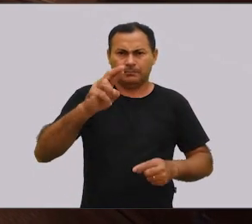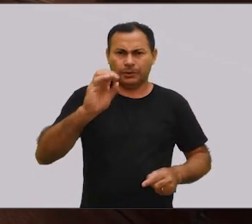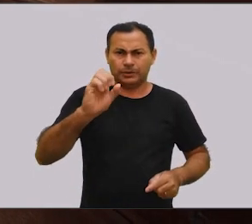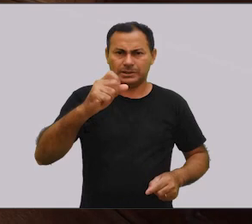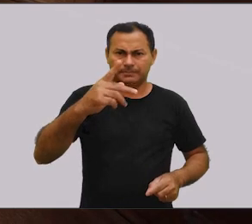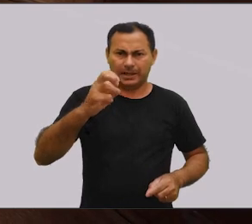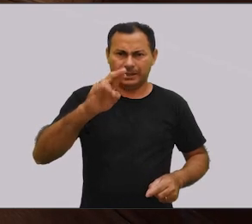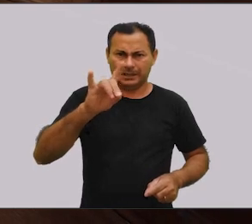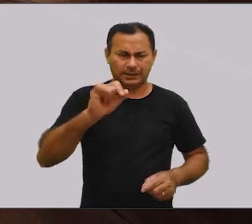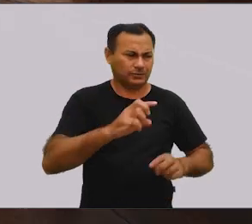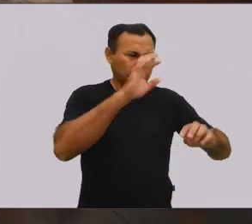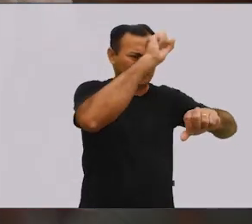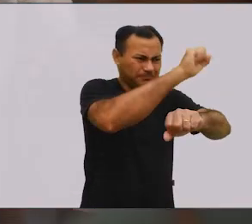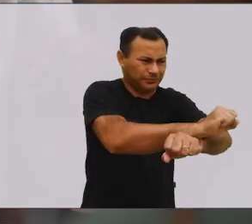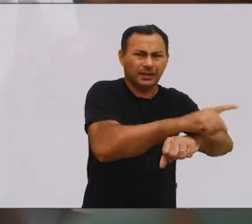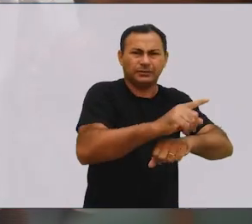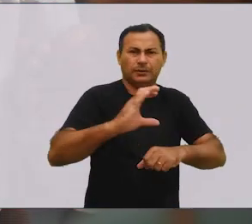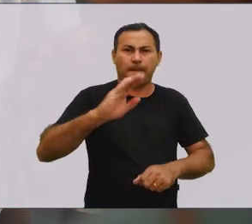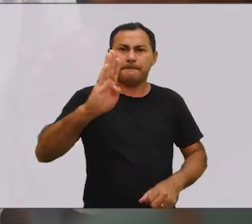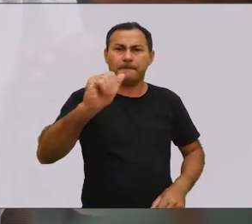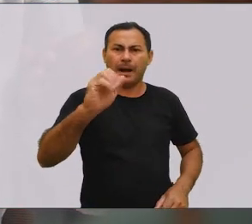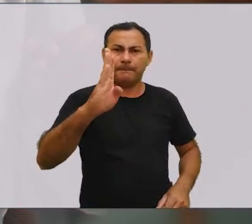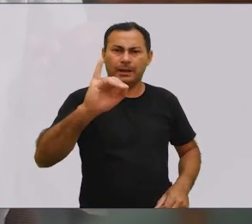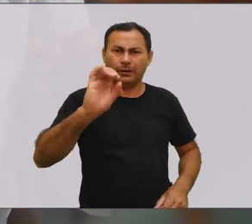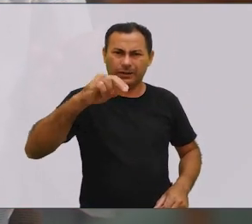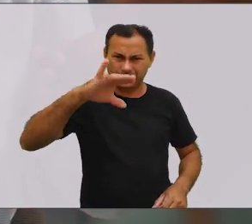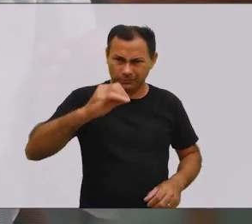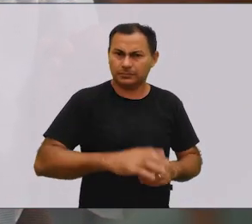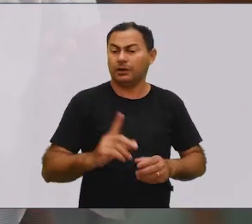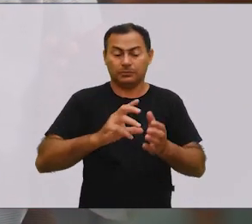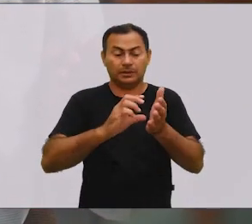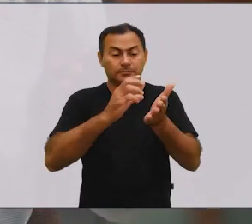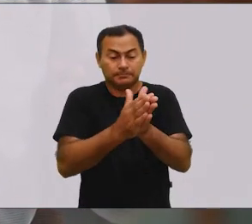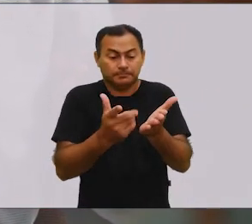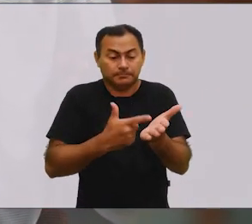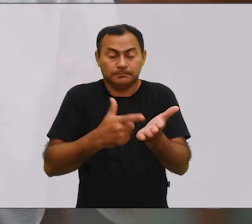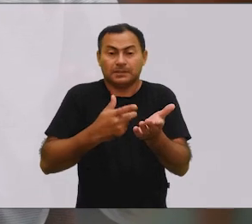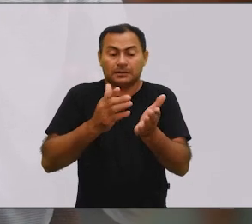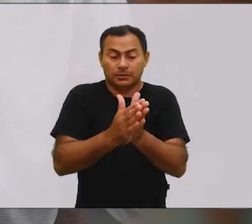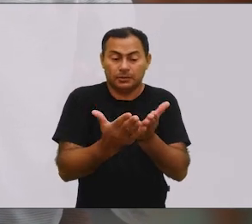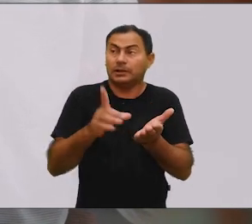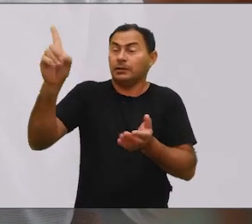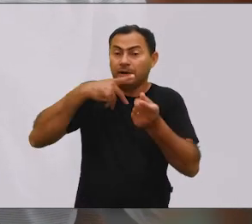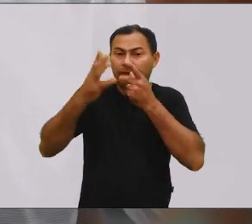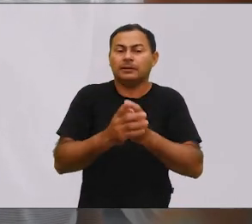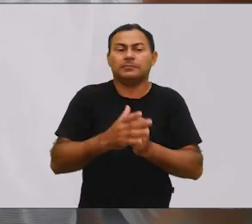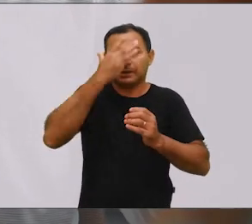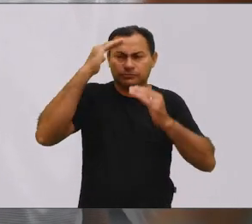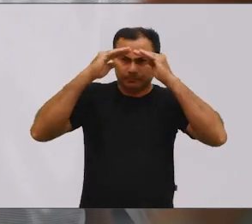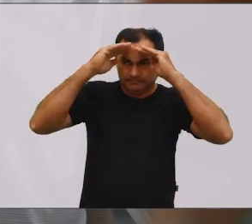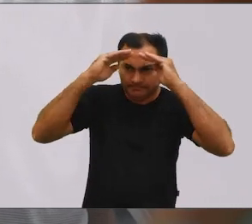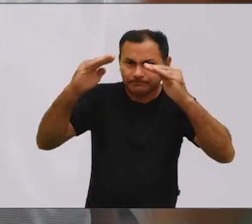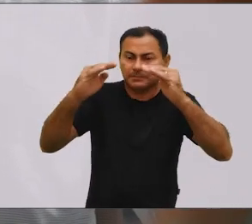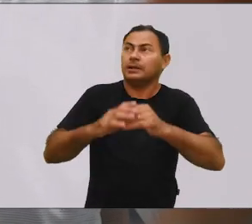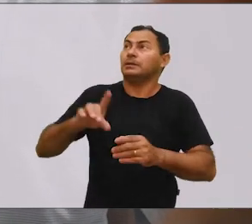prosperidade com o cativeiro babilônico? Mas esta é a mensagem das Escrituras. Espiritualmente prósperos são aqueles que se